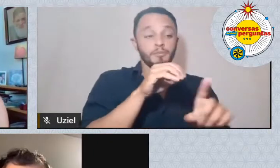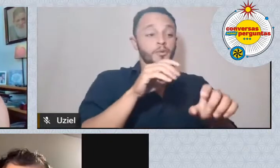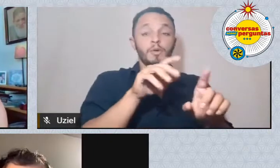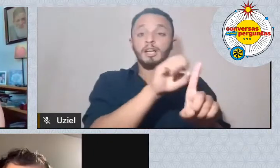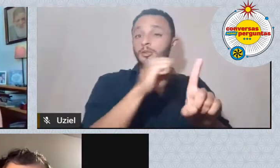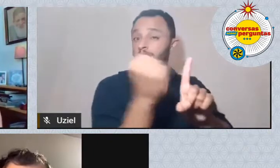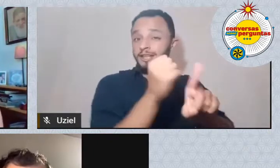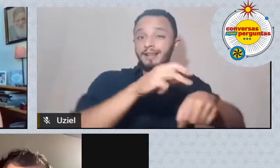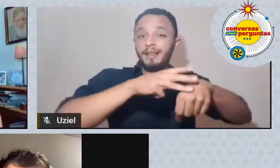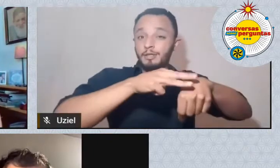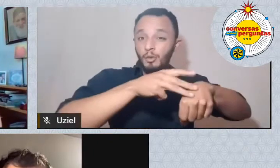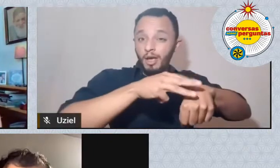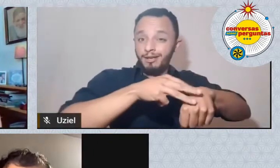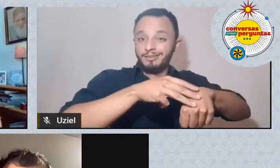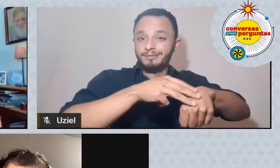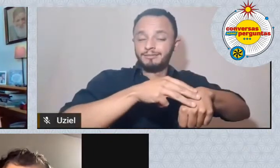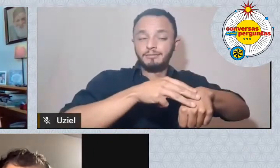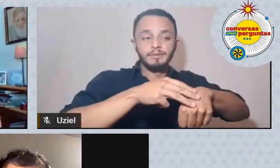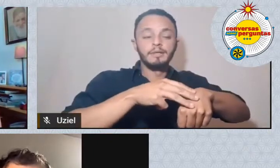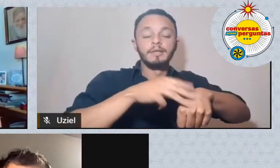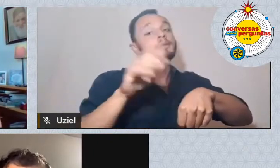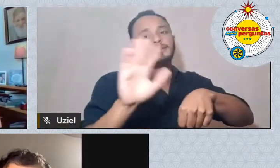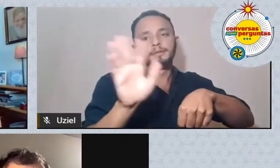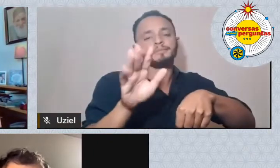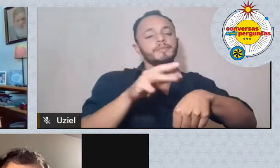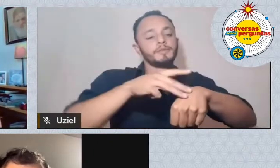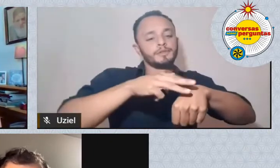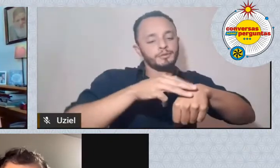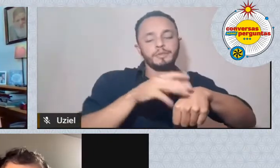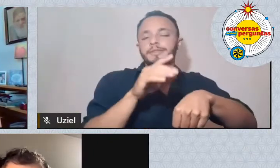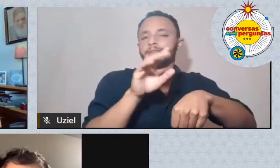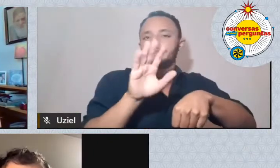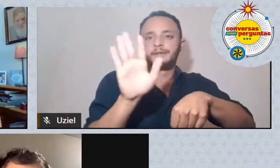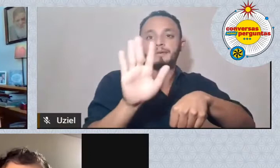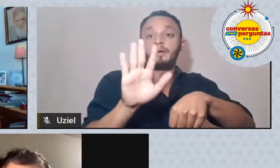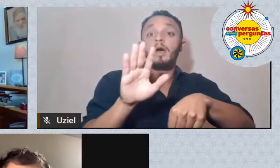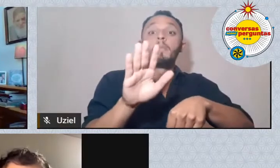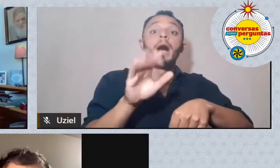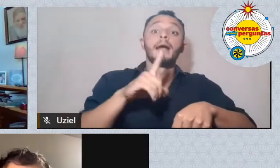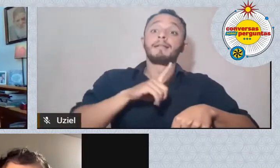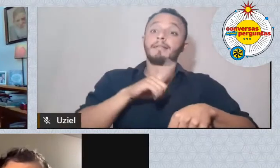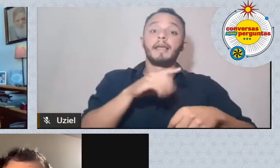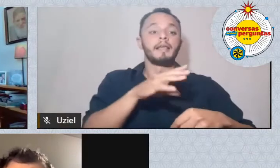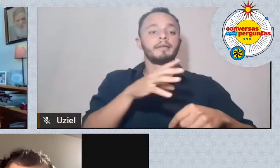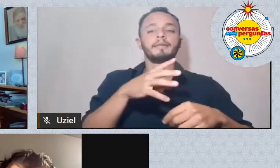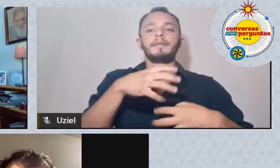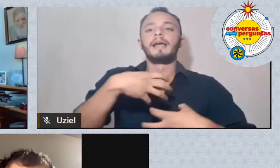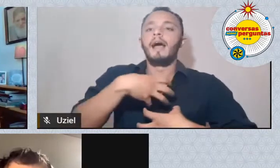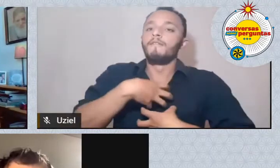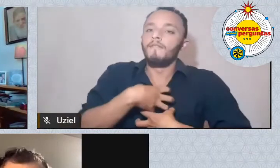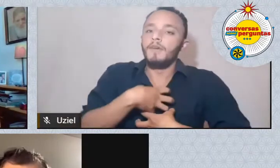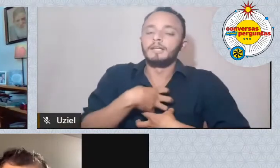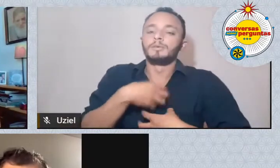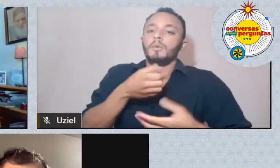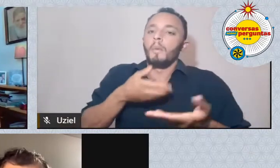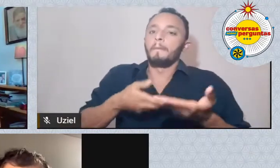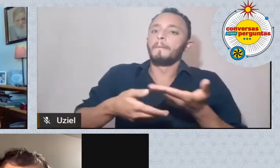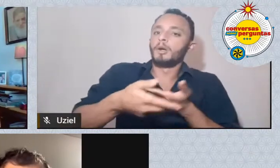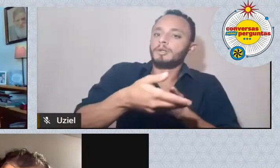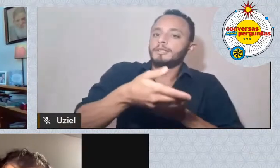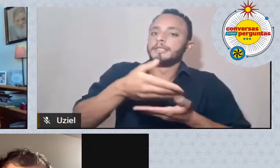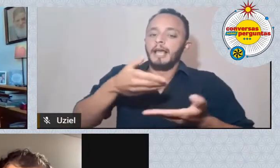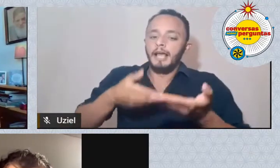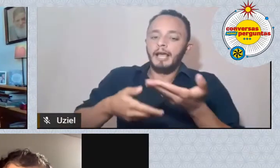afetos, ela tem sentimentos, ela tem processos que condicionam a emergência de formas